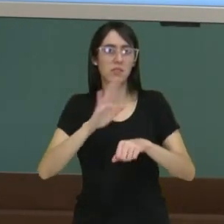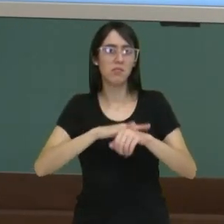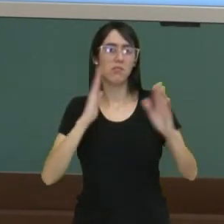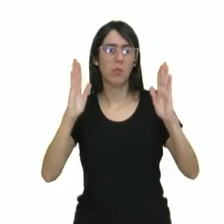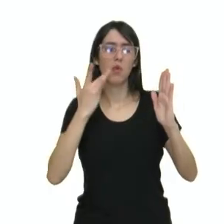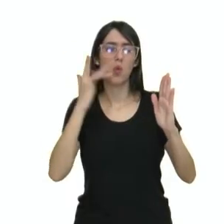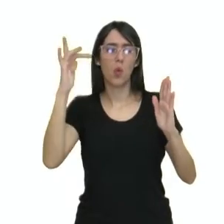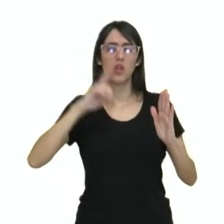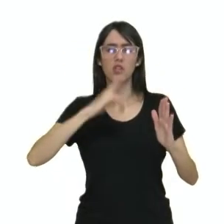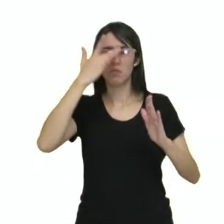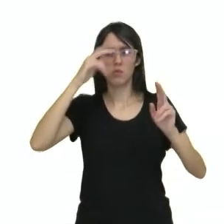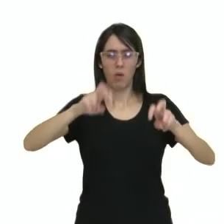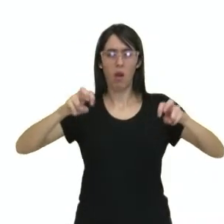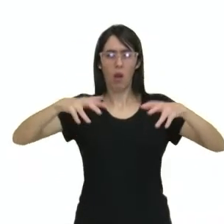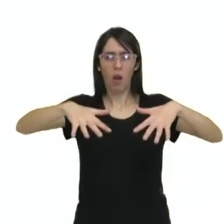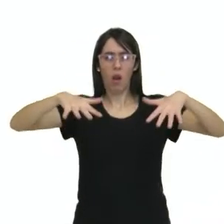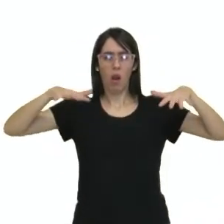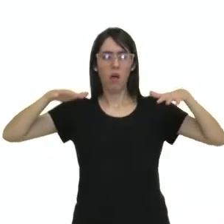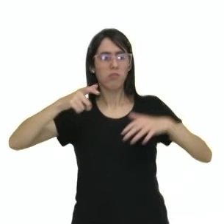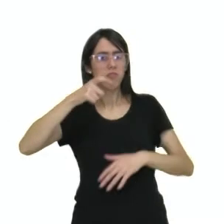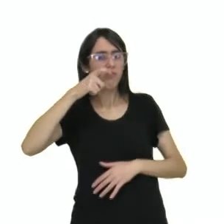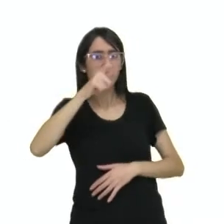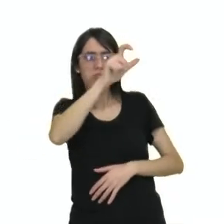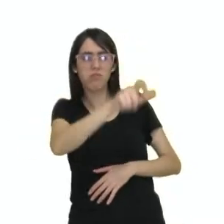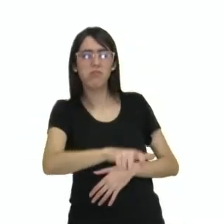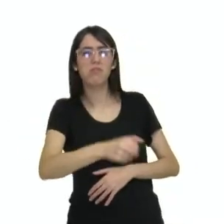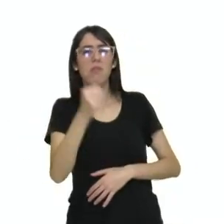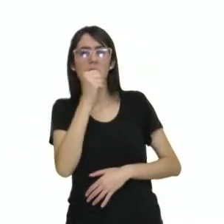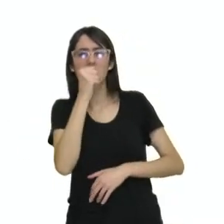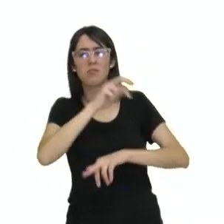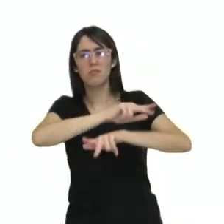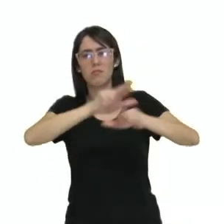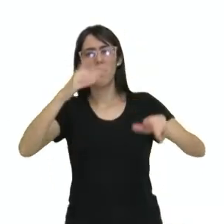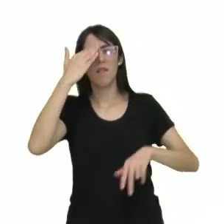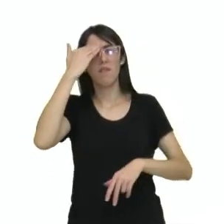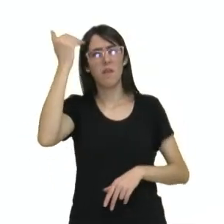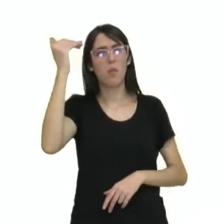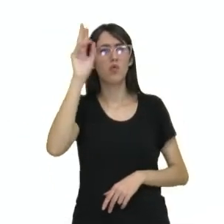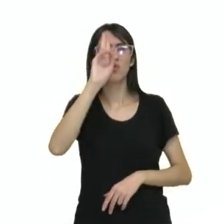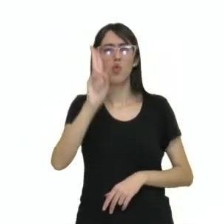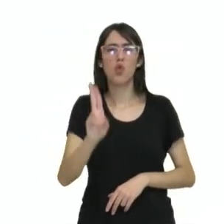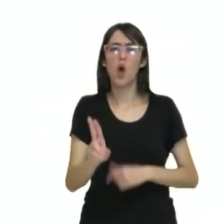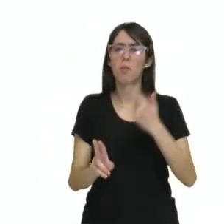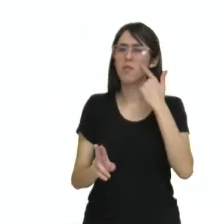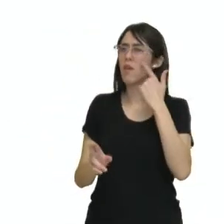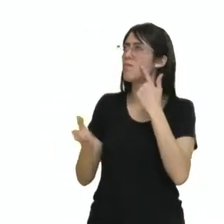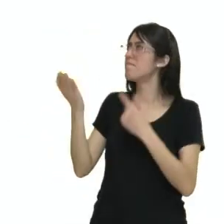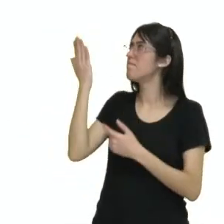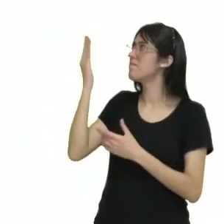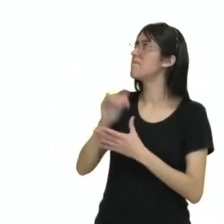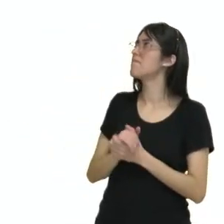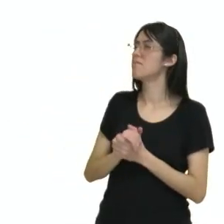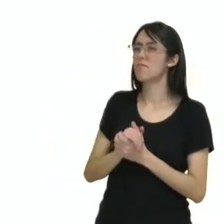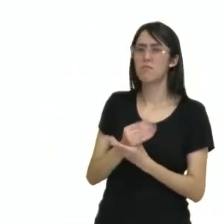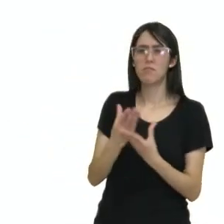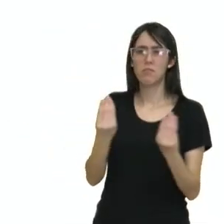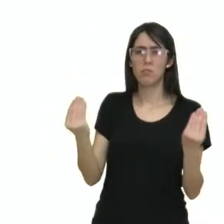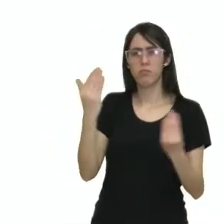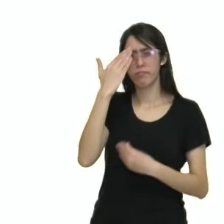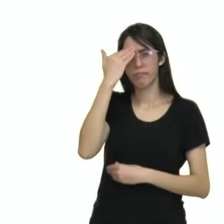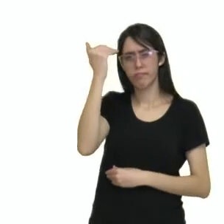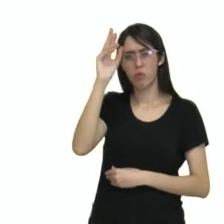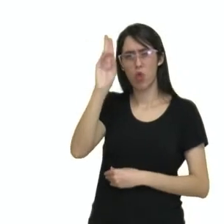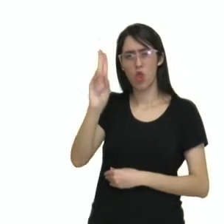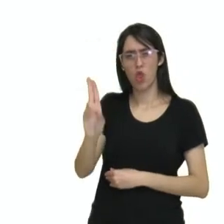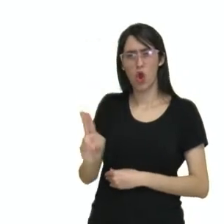de grandes ídolos da música brasileira, Francisco Alves, Orlando Silva, Vicente Celestino, Carmen Miranda, Emilinho